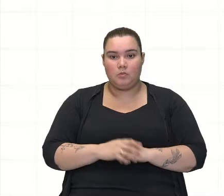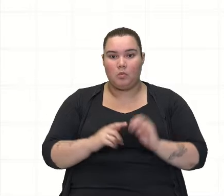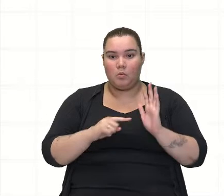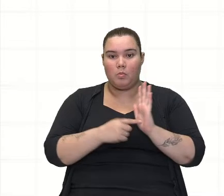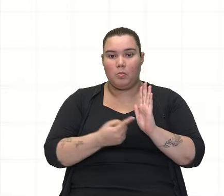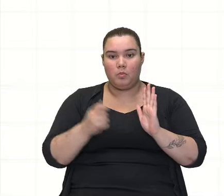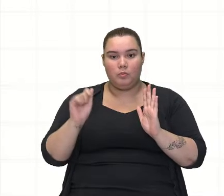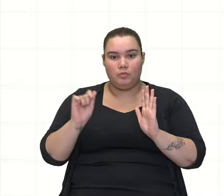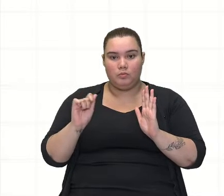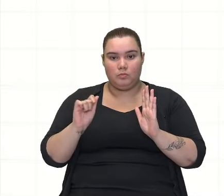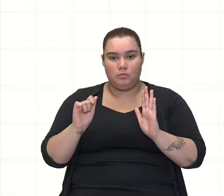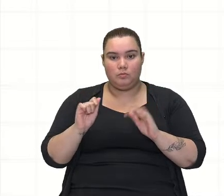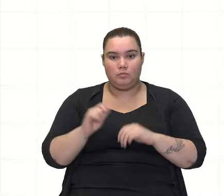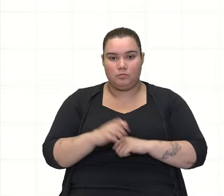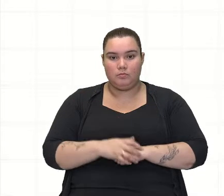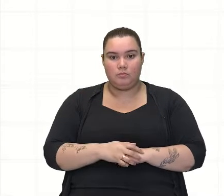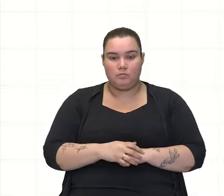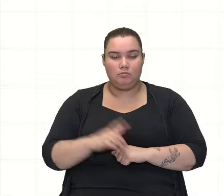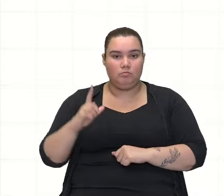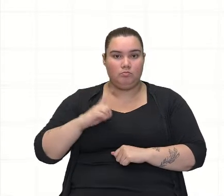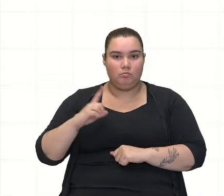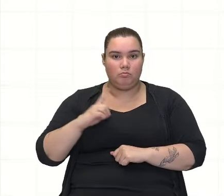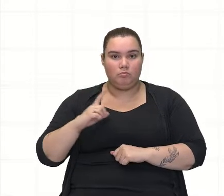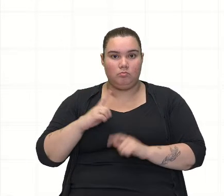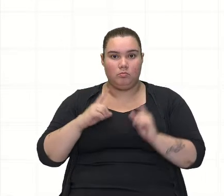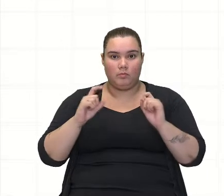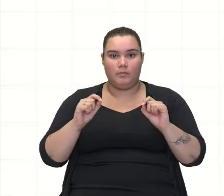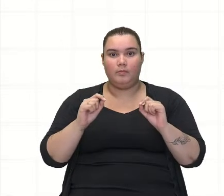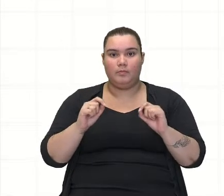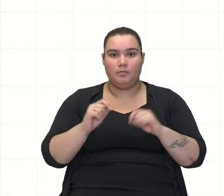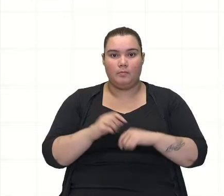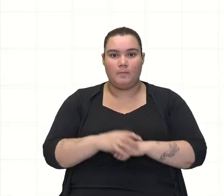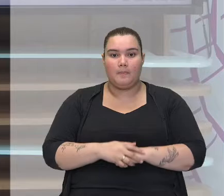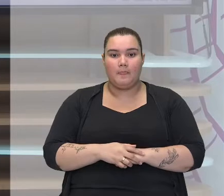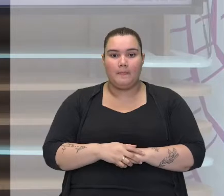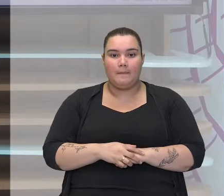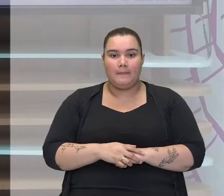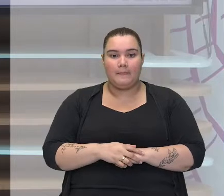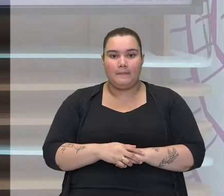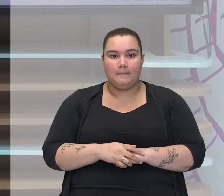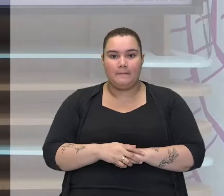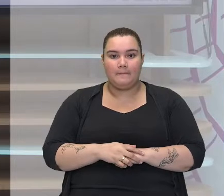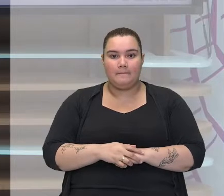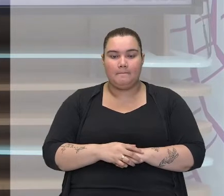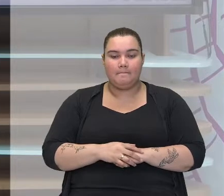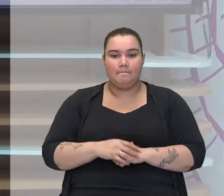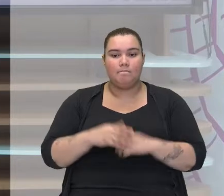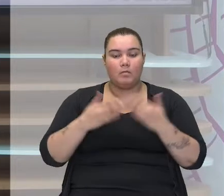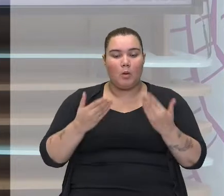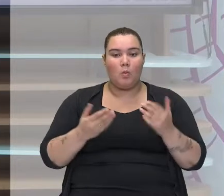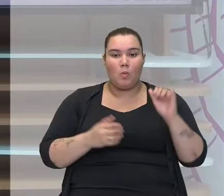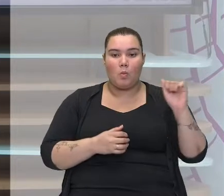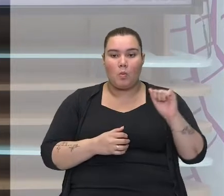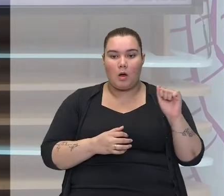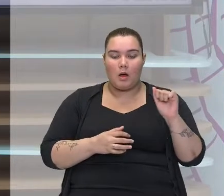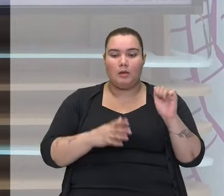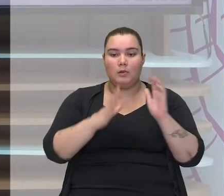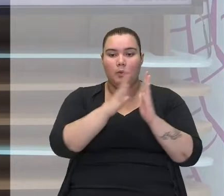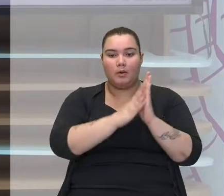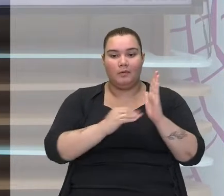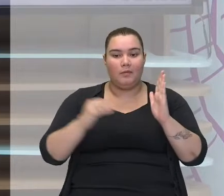né? Ele tem aqui, ó, como o seu reflexo aqui, ó, né? O ponto